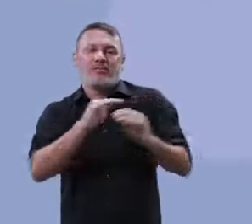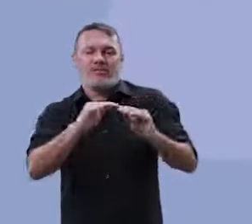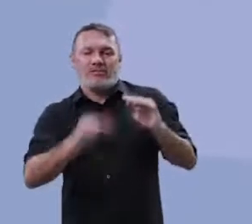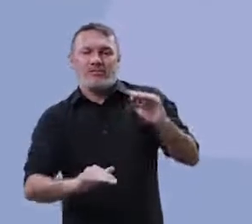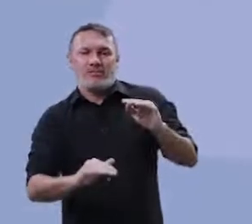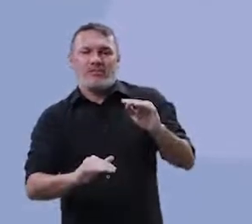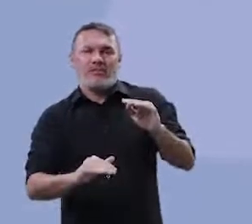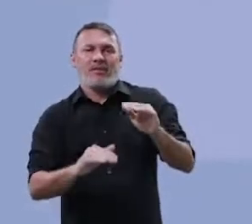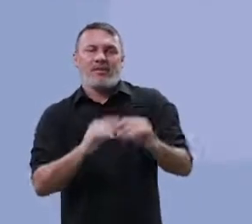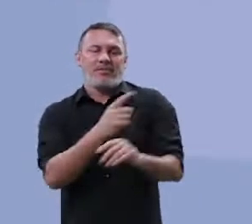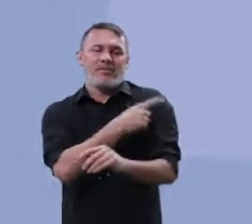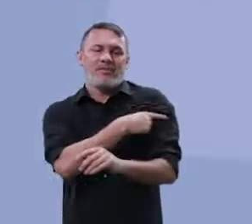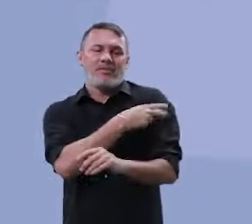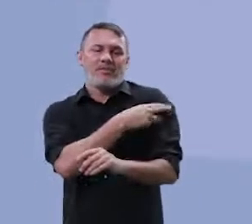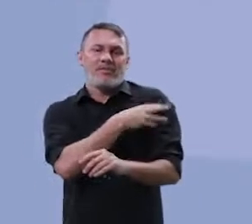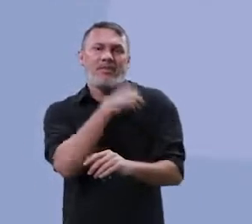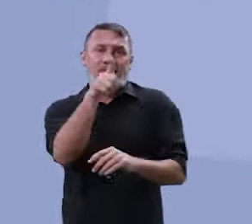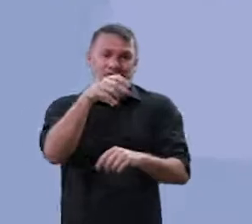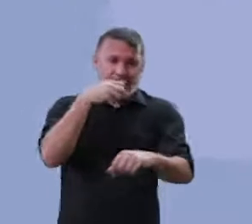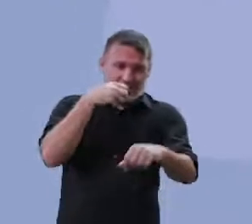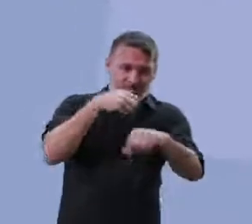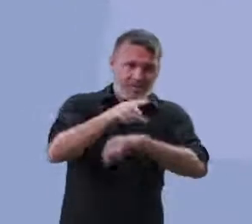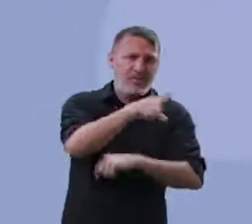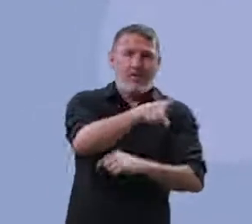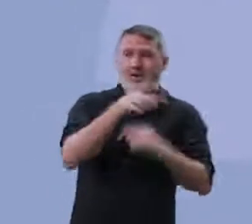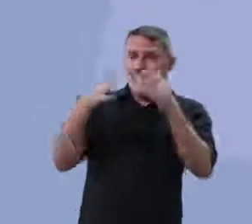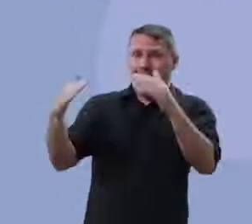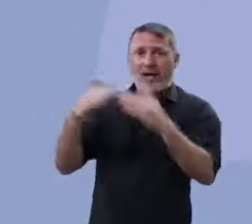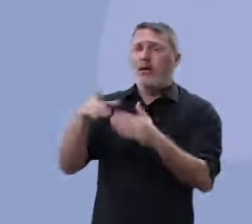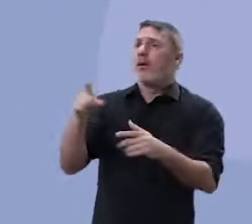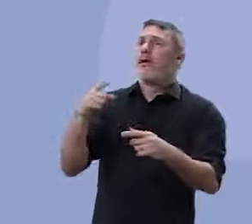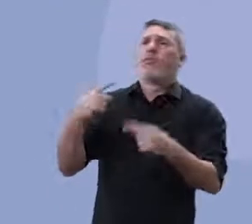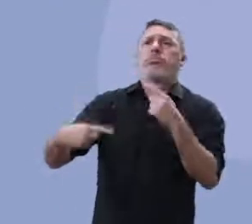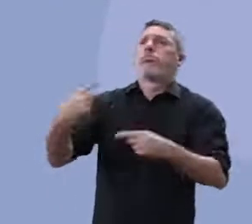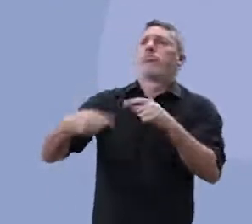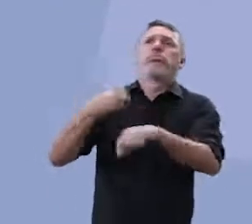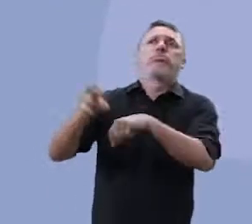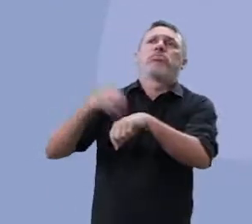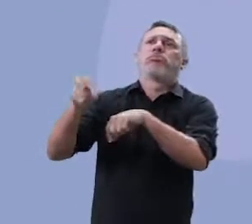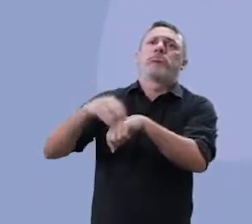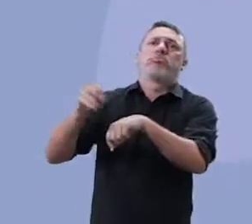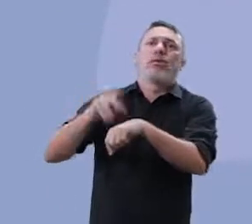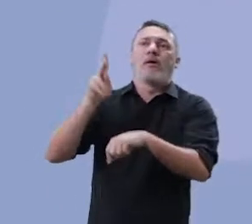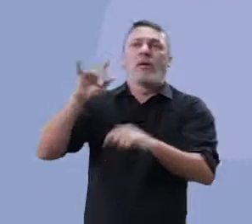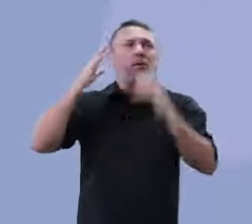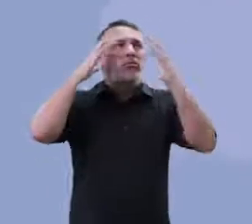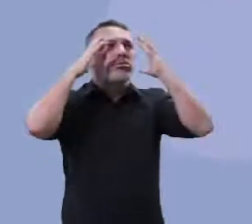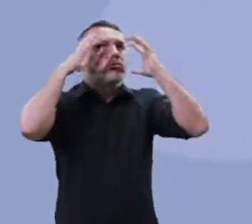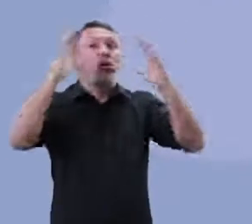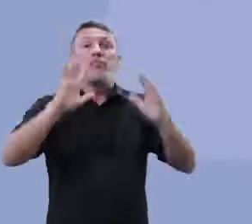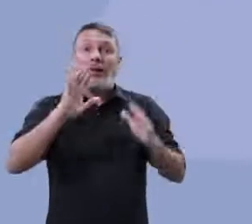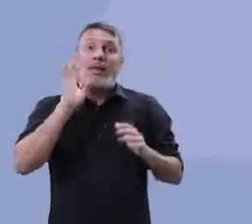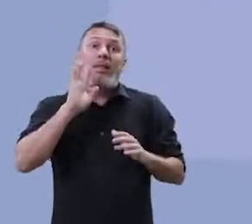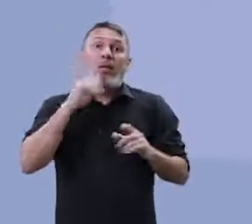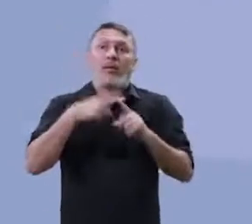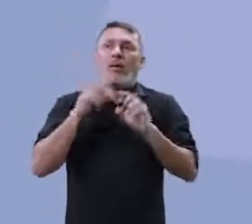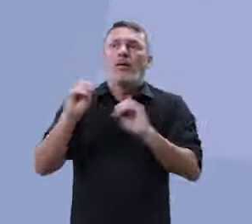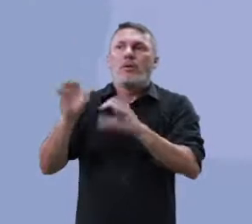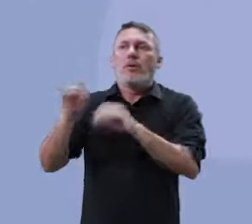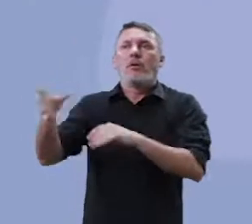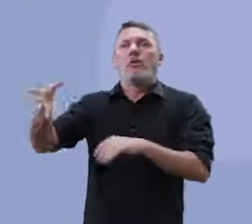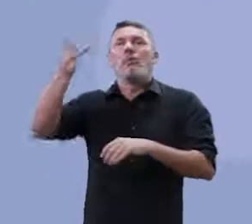baixo. Você ensinar aquela criança do 6º ano, vai chegar em casa e vai ser chato. Mas isso que é o bacana, é um processo educativo que você